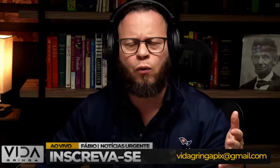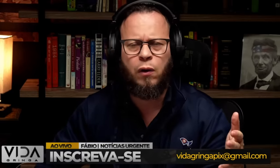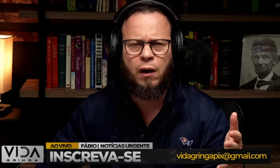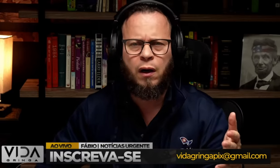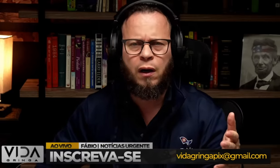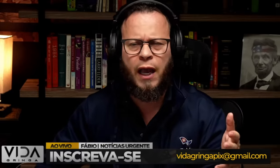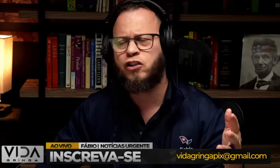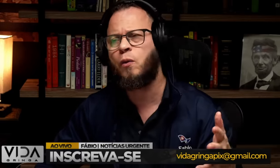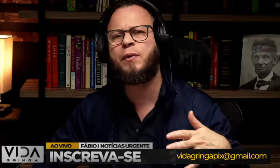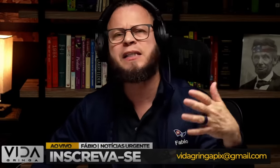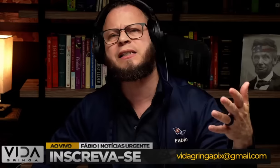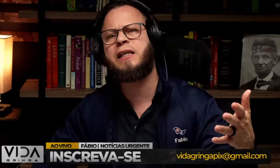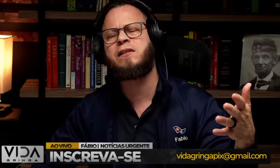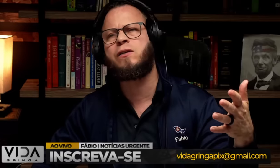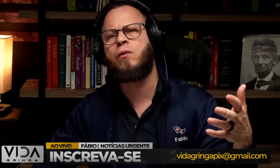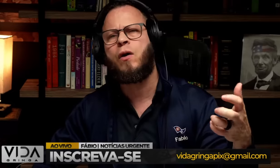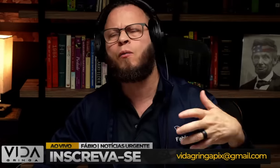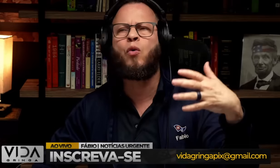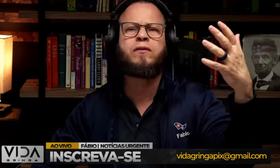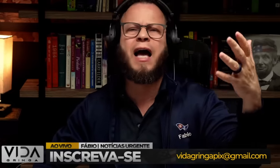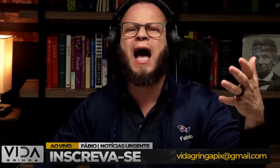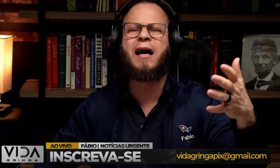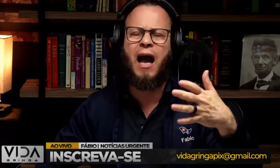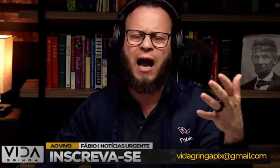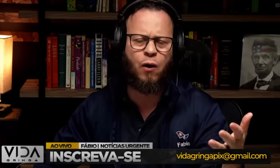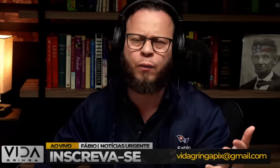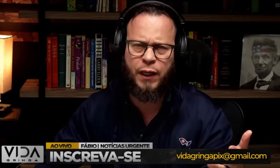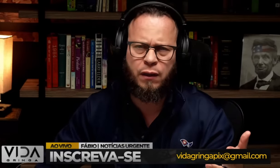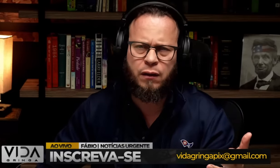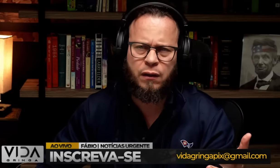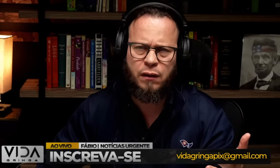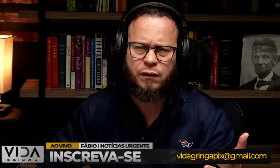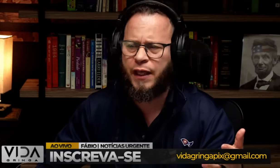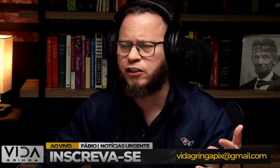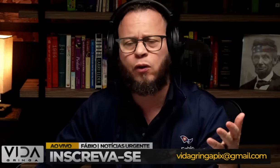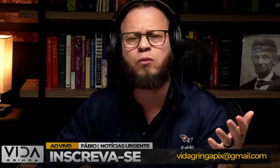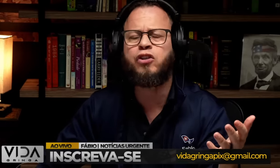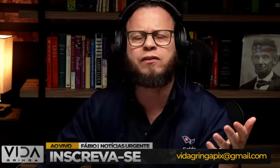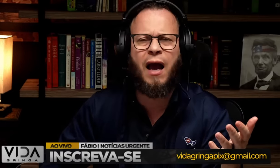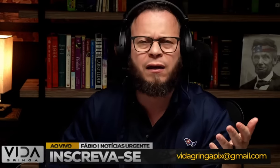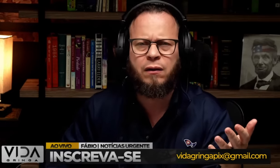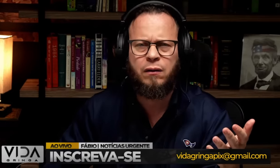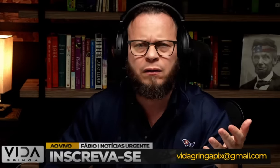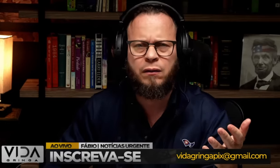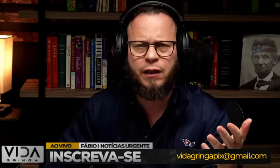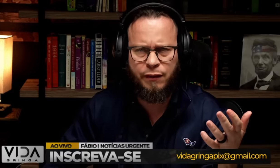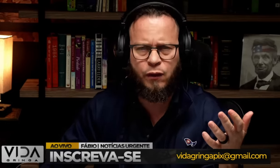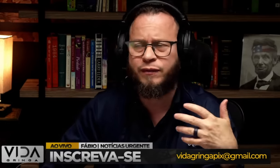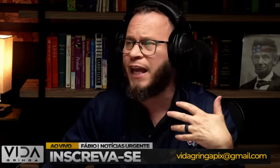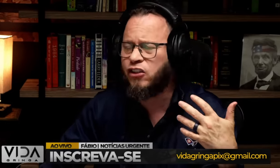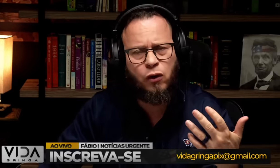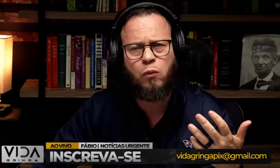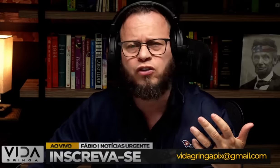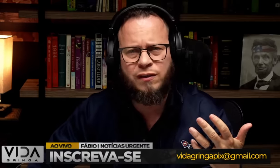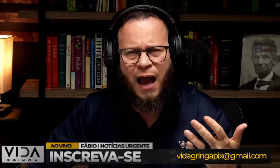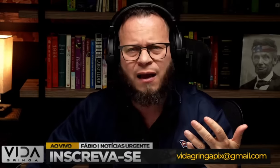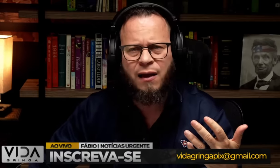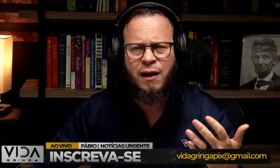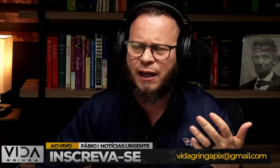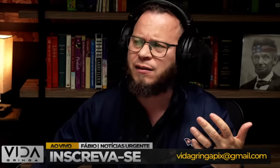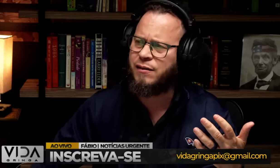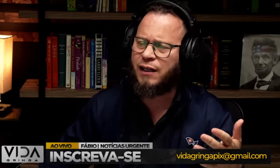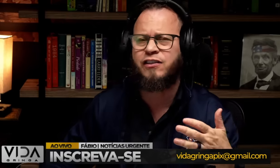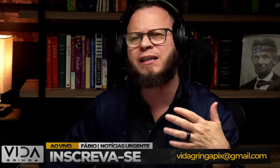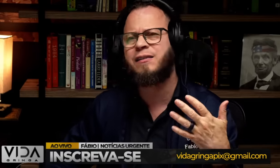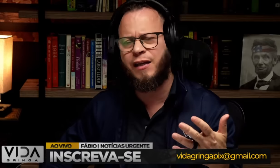ilegal, eles não precisam mudar A ou B. Deixa como está. Entendeu? Deixa como está